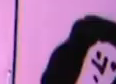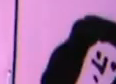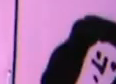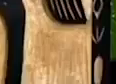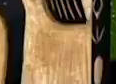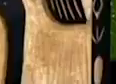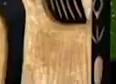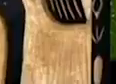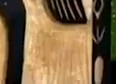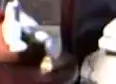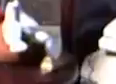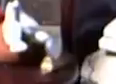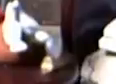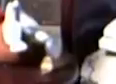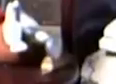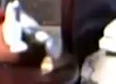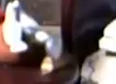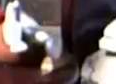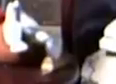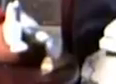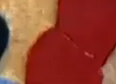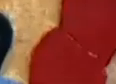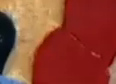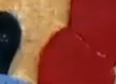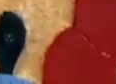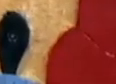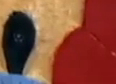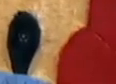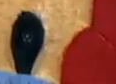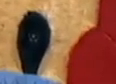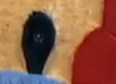escrever cordel, para fazer gravura, fazer boneco de barro.